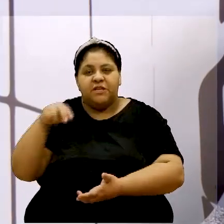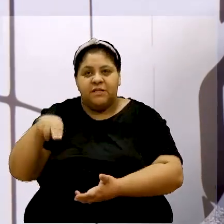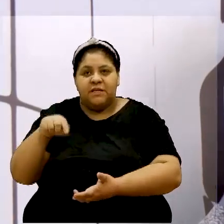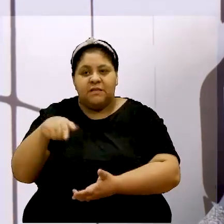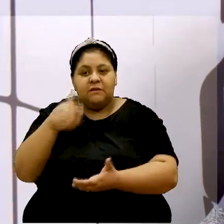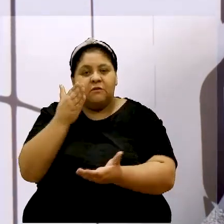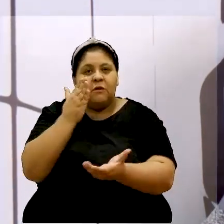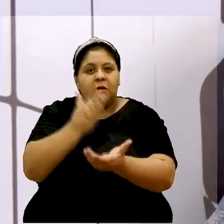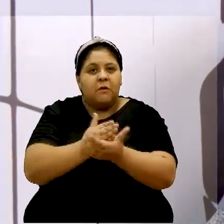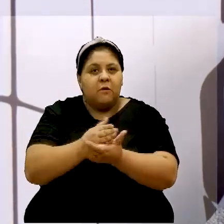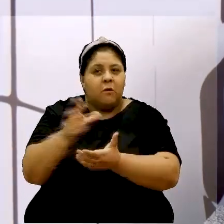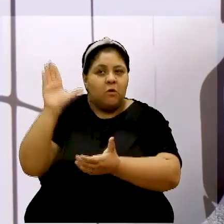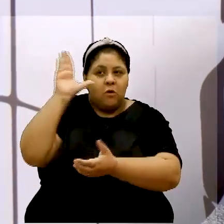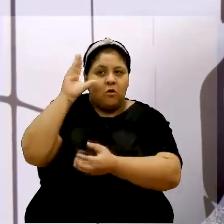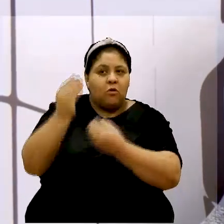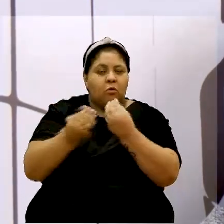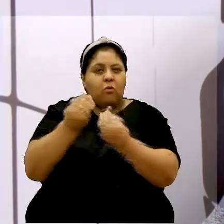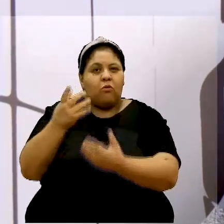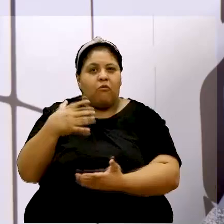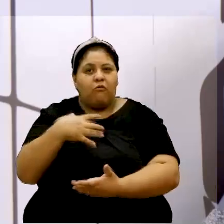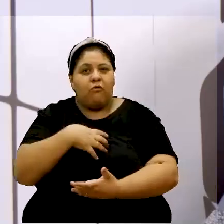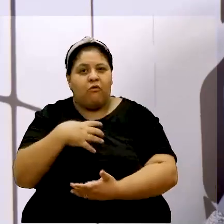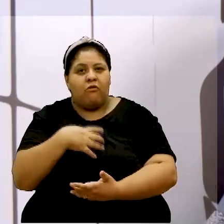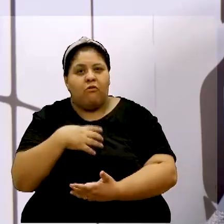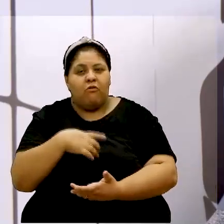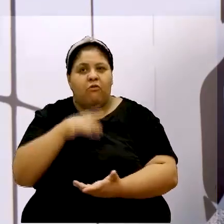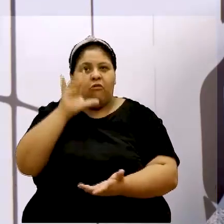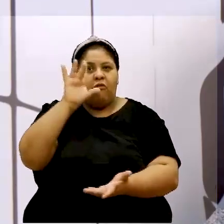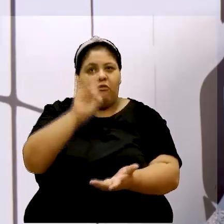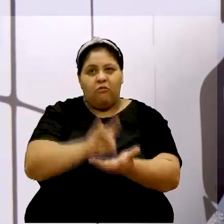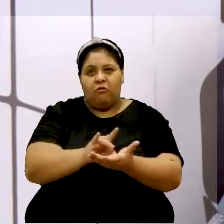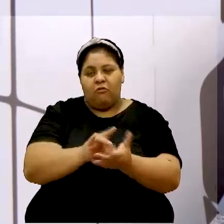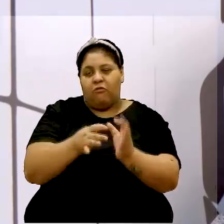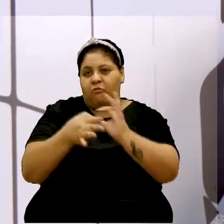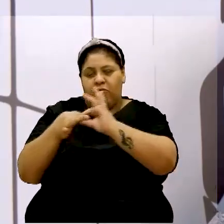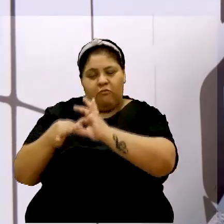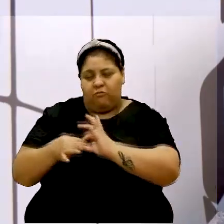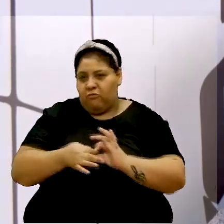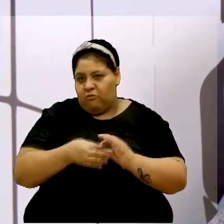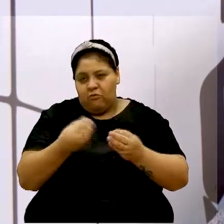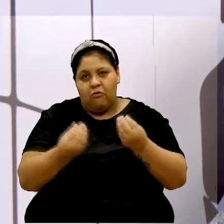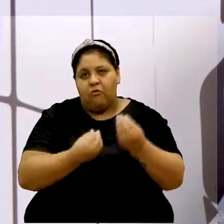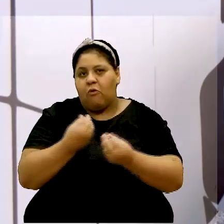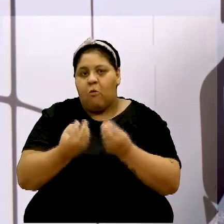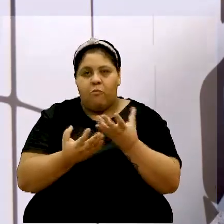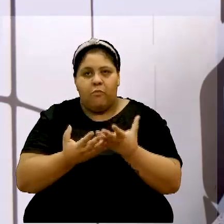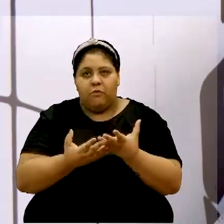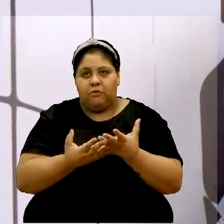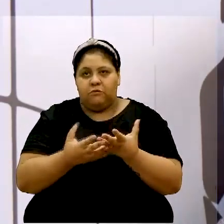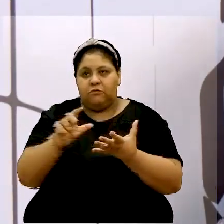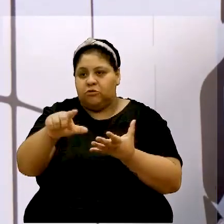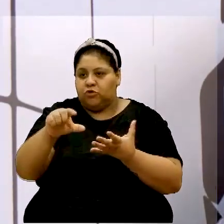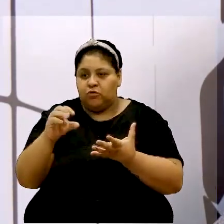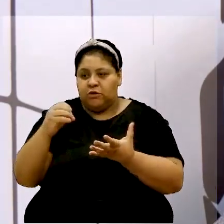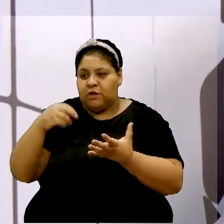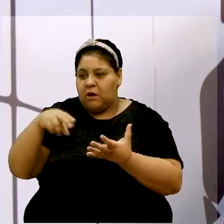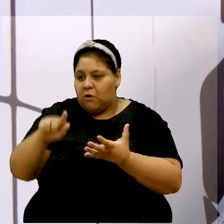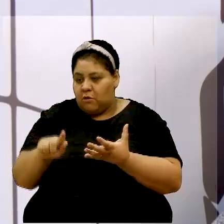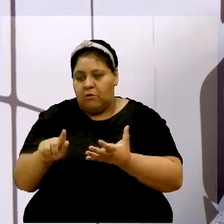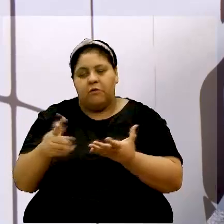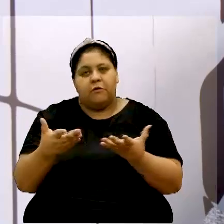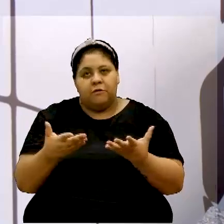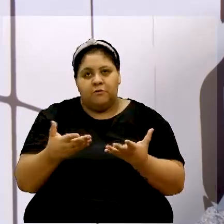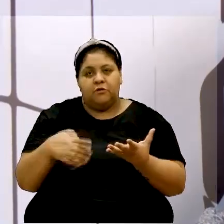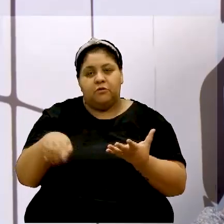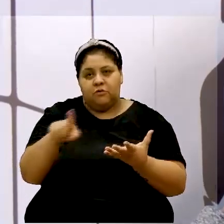processo para verificar de que forma que vai ser firmado esse convênio, de que forma que vai ser escolhida a ONG e tudo mais.